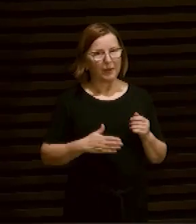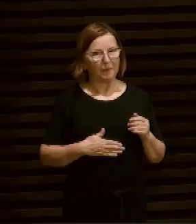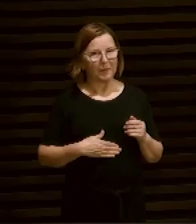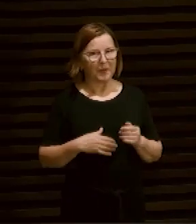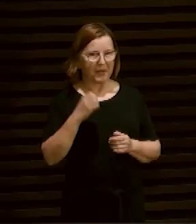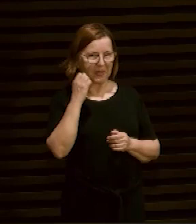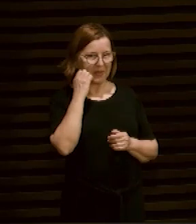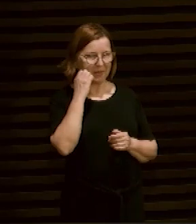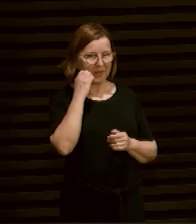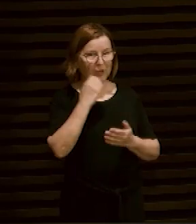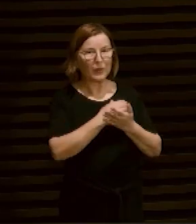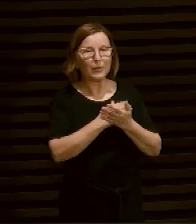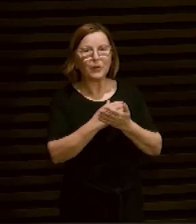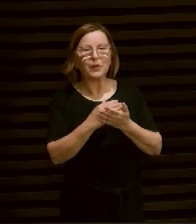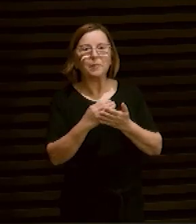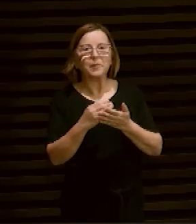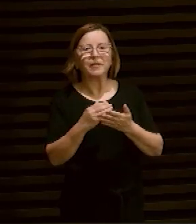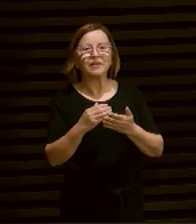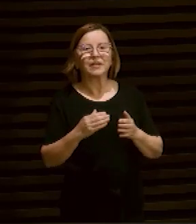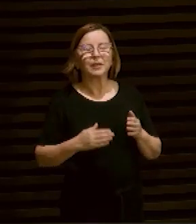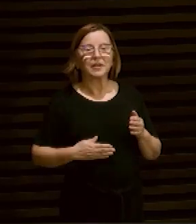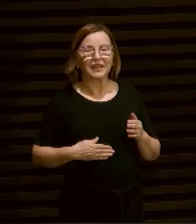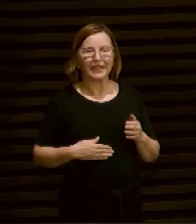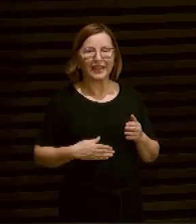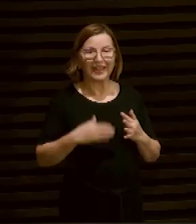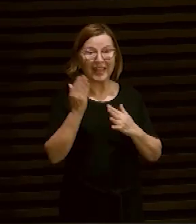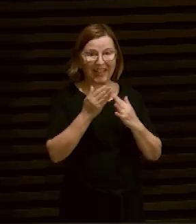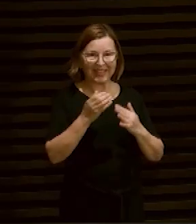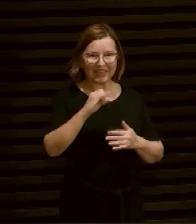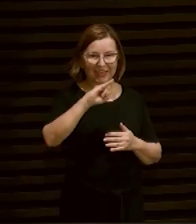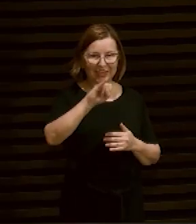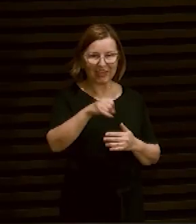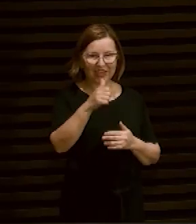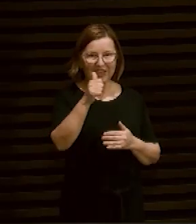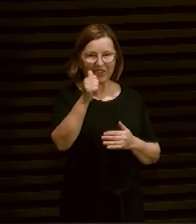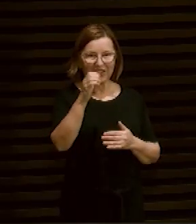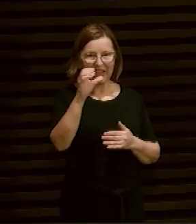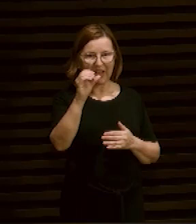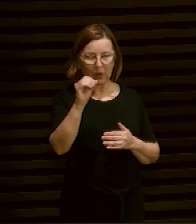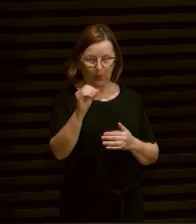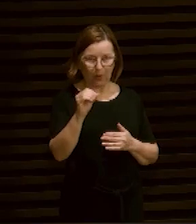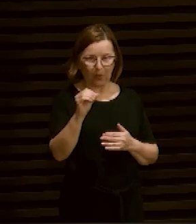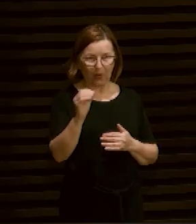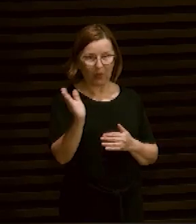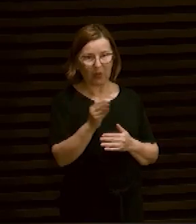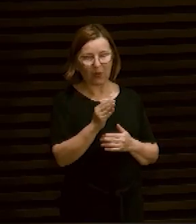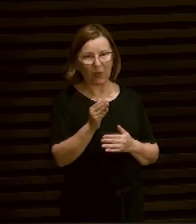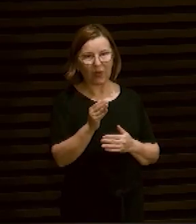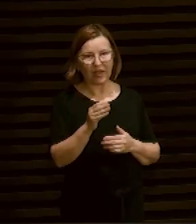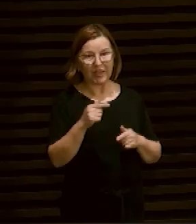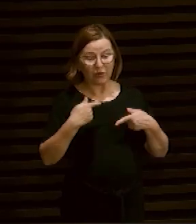Aquela guerra começou ali na barriga, Jacó e Esaú. E Jacó como